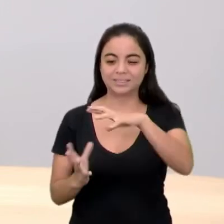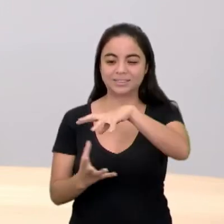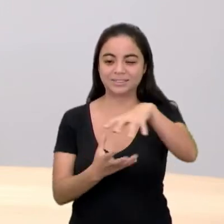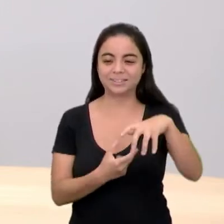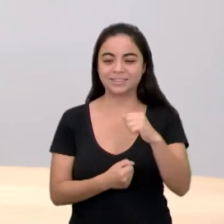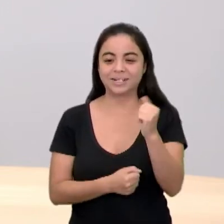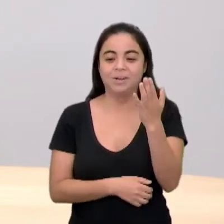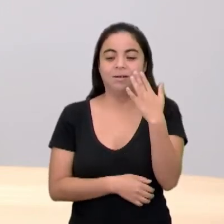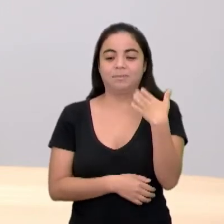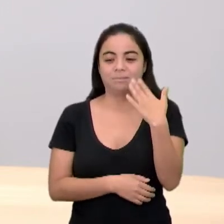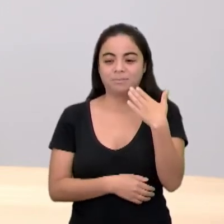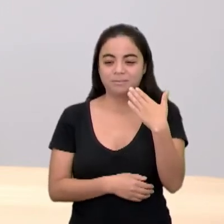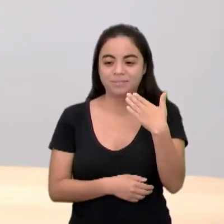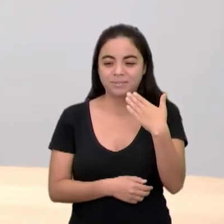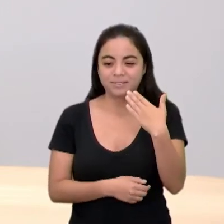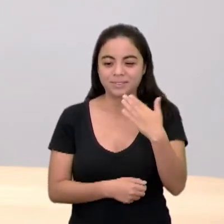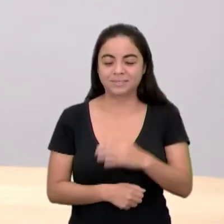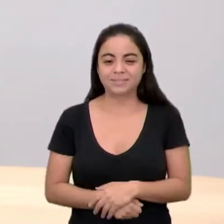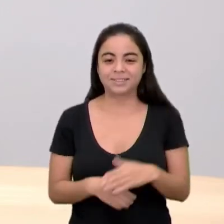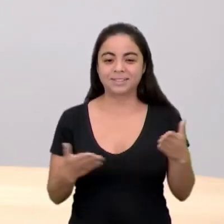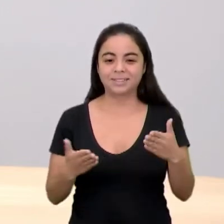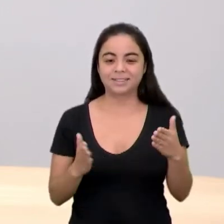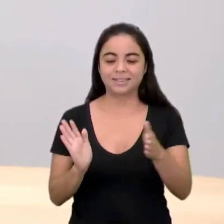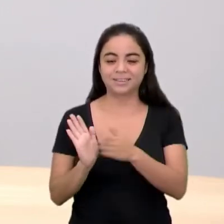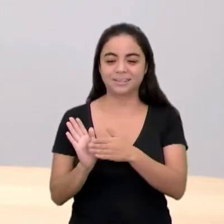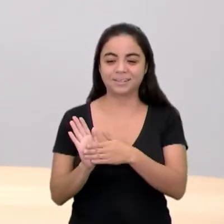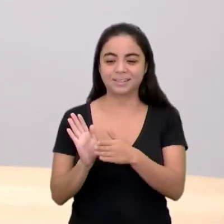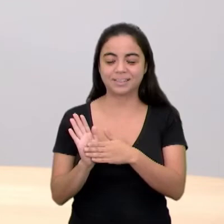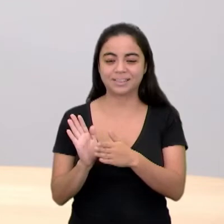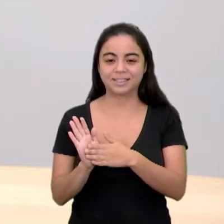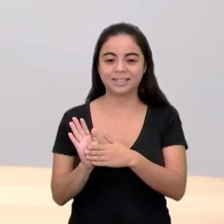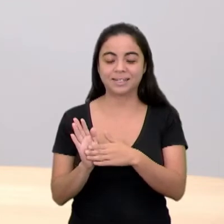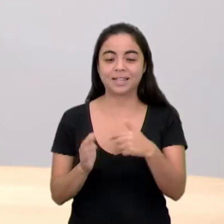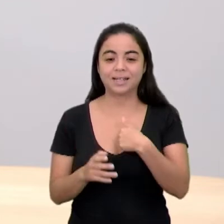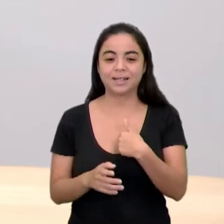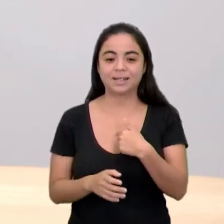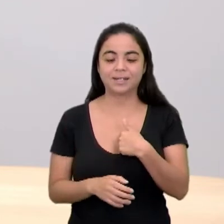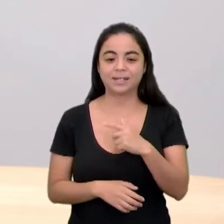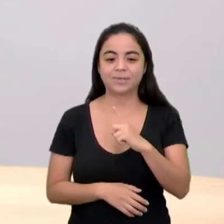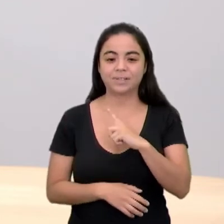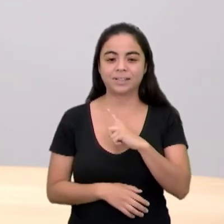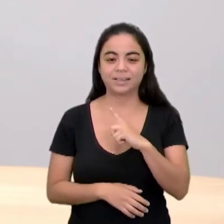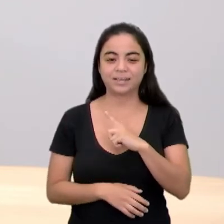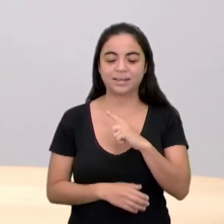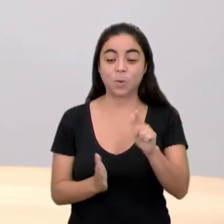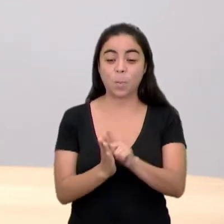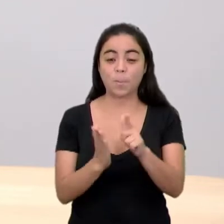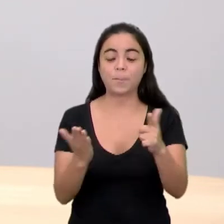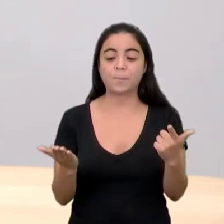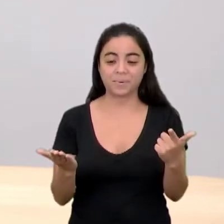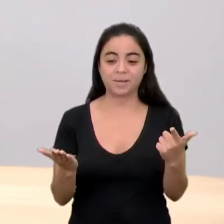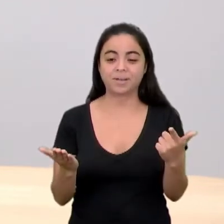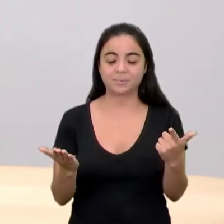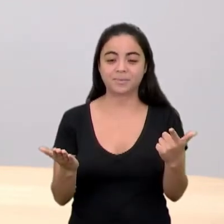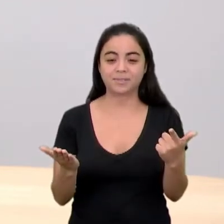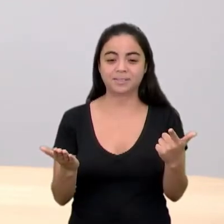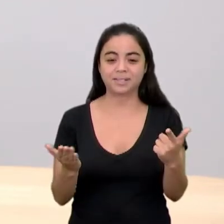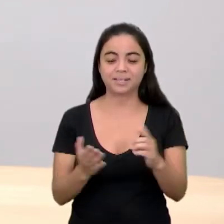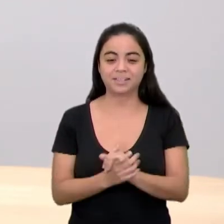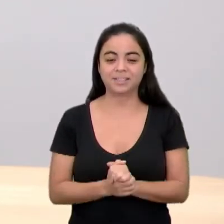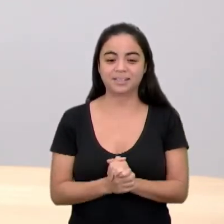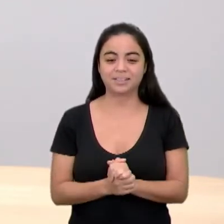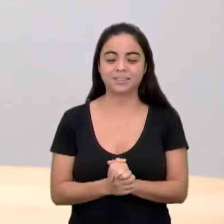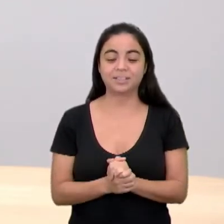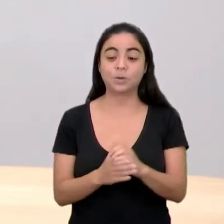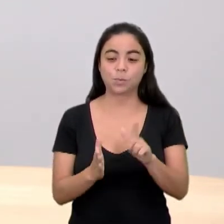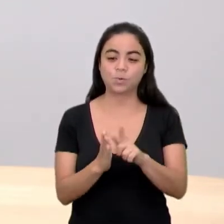global e tudo isso. Então essa matéria é uma matéria que aí eu peguei o quê? Uma reportagem, né? Que estava no